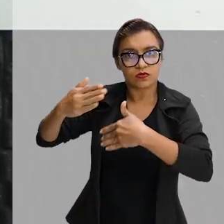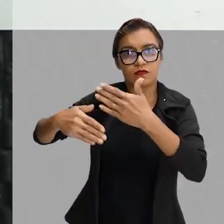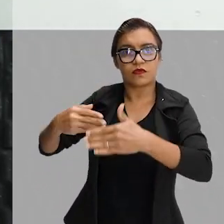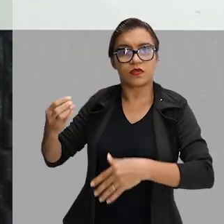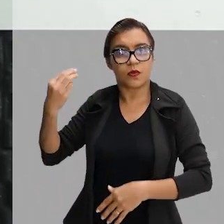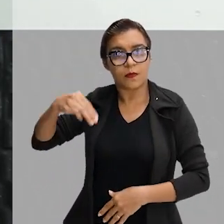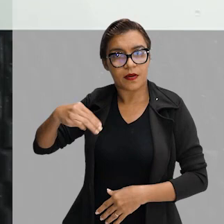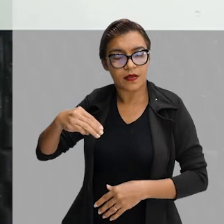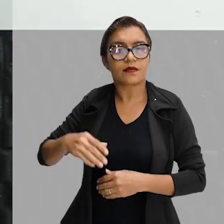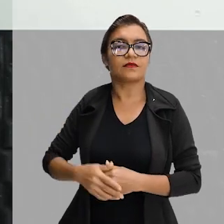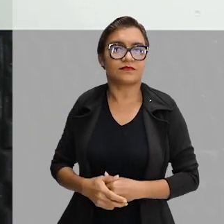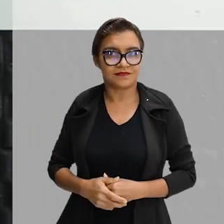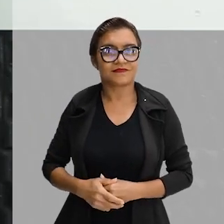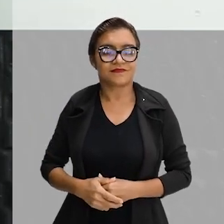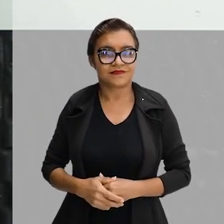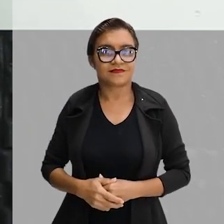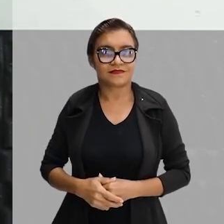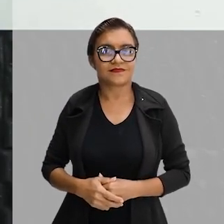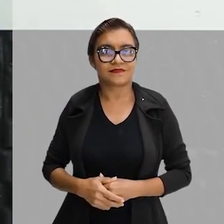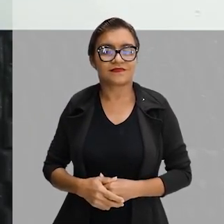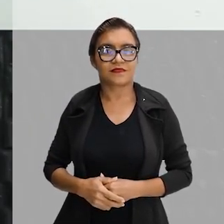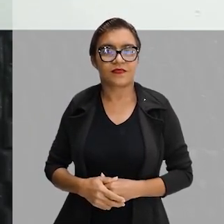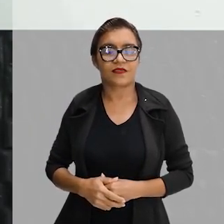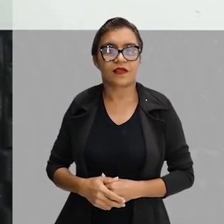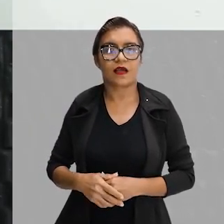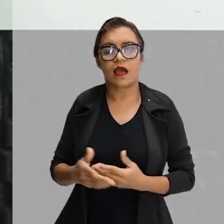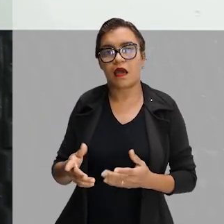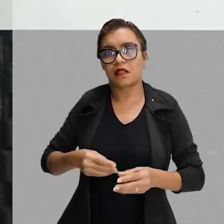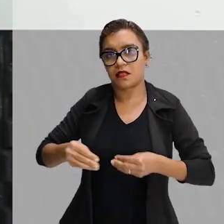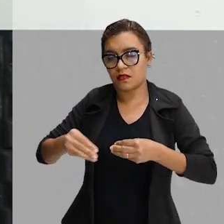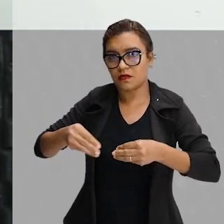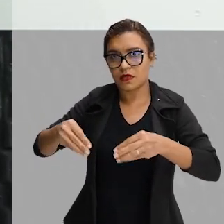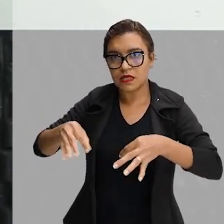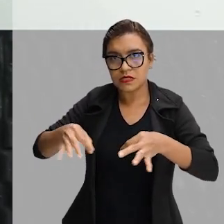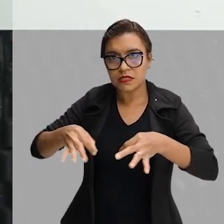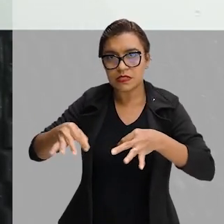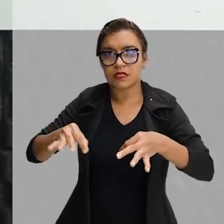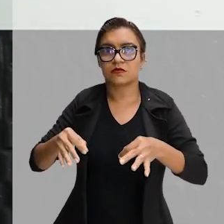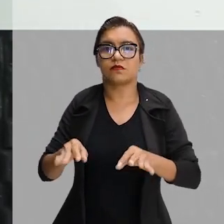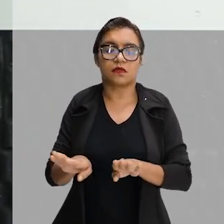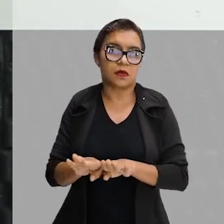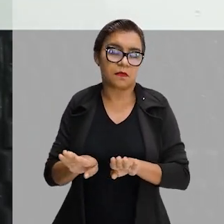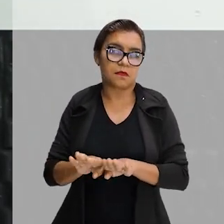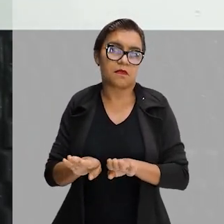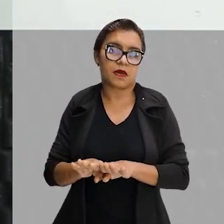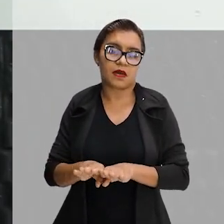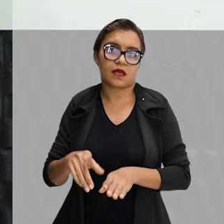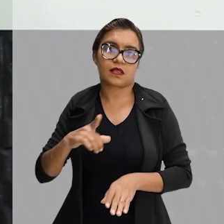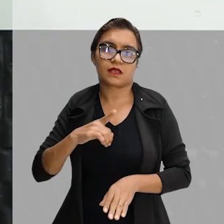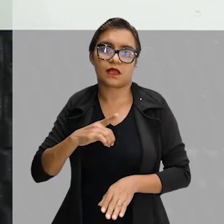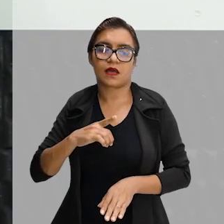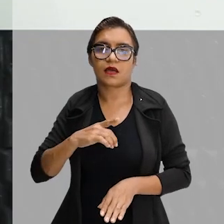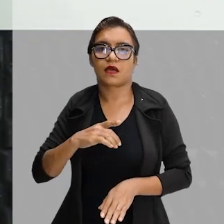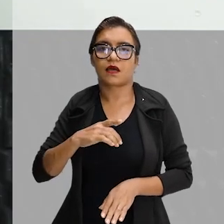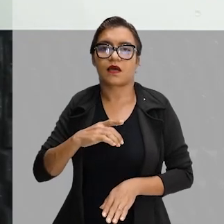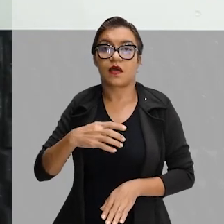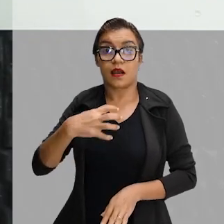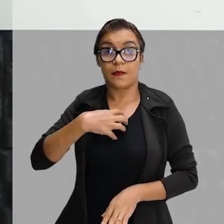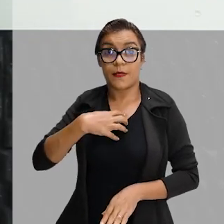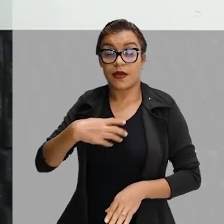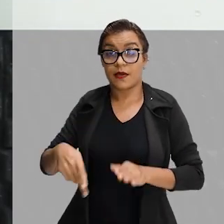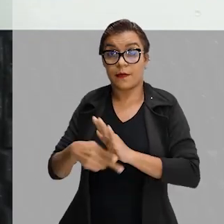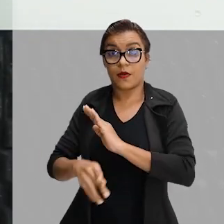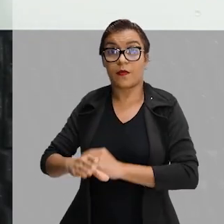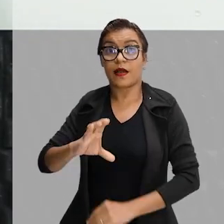inclusive como parque têxtil, inclusive como parque industrial, e eu tenho a Baía do Cacau, da Gabriela, de Jorge Amado.